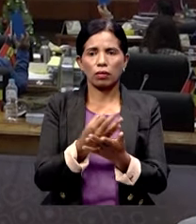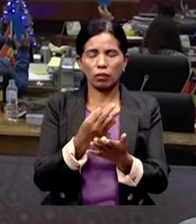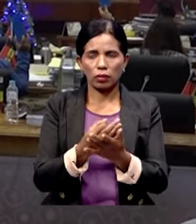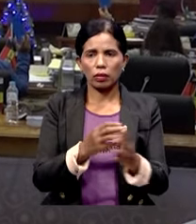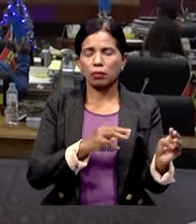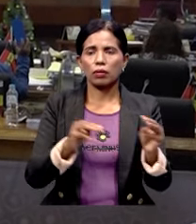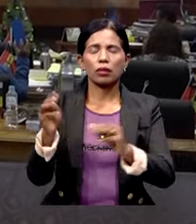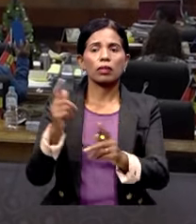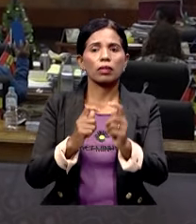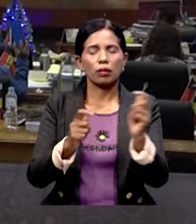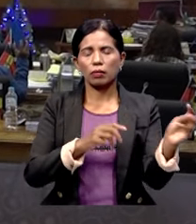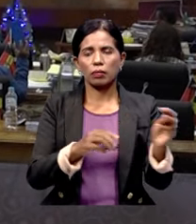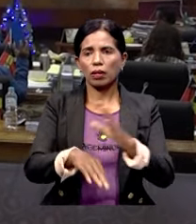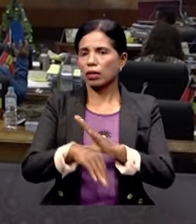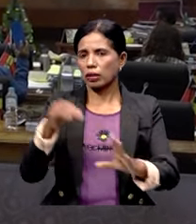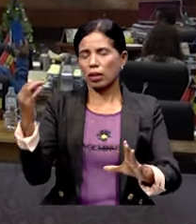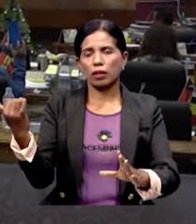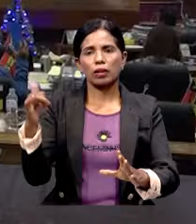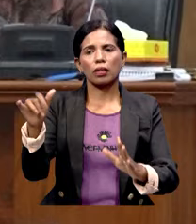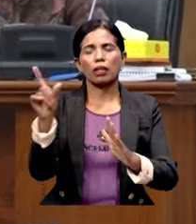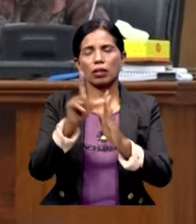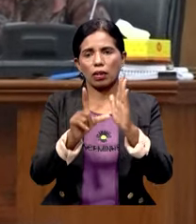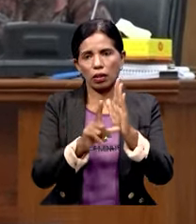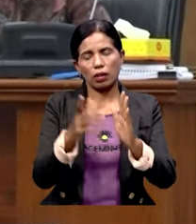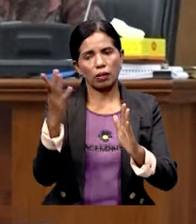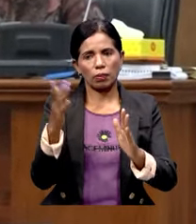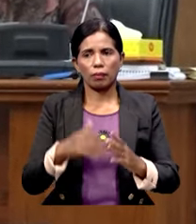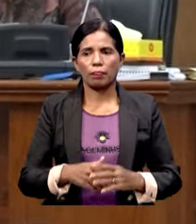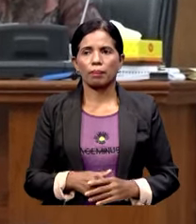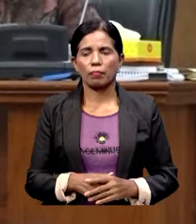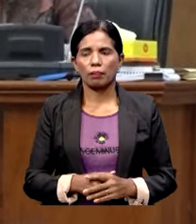transporte sira elimina tia e a alteração ne equipa cobertura ZMN.